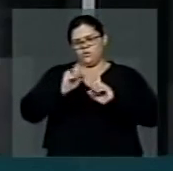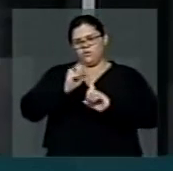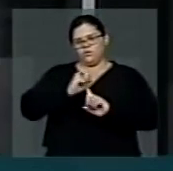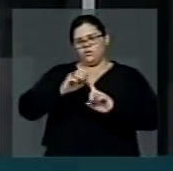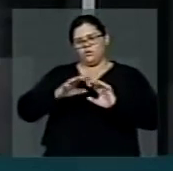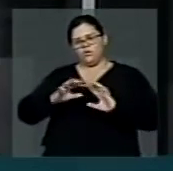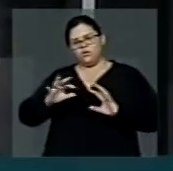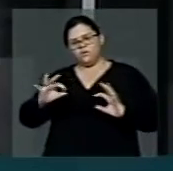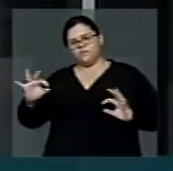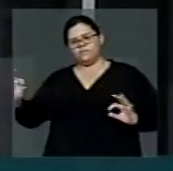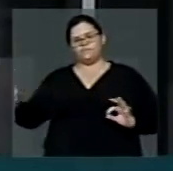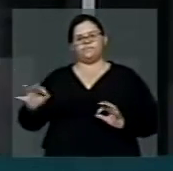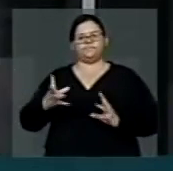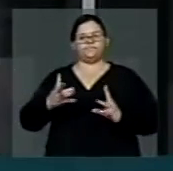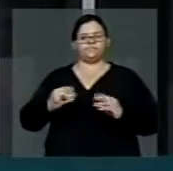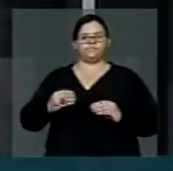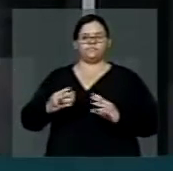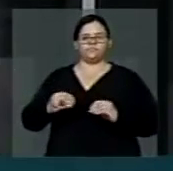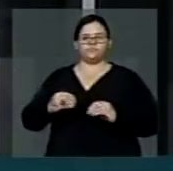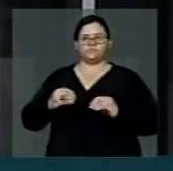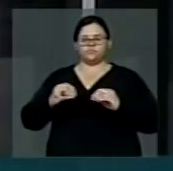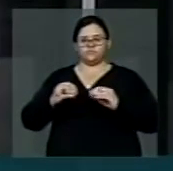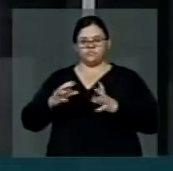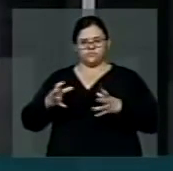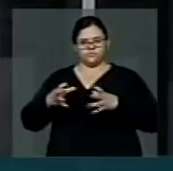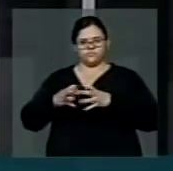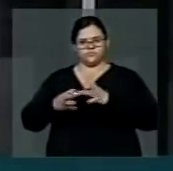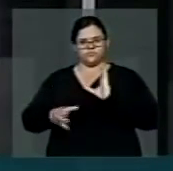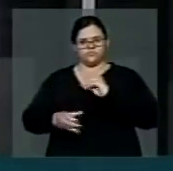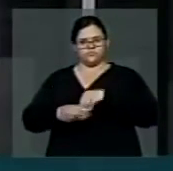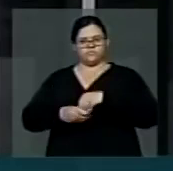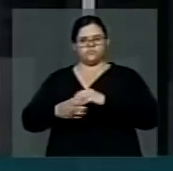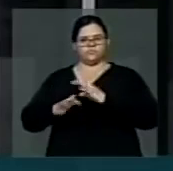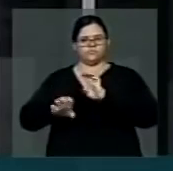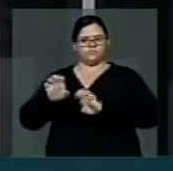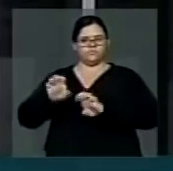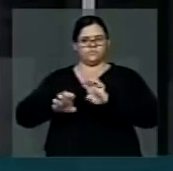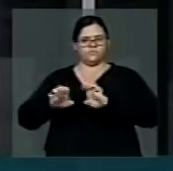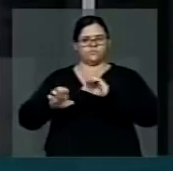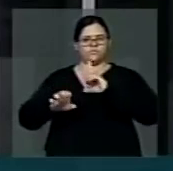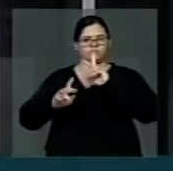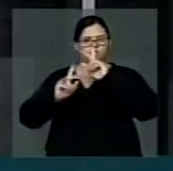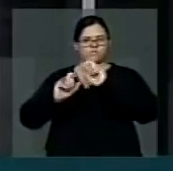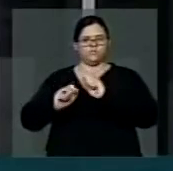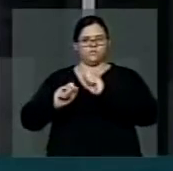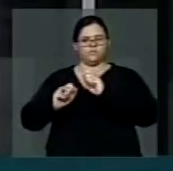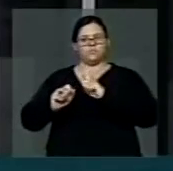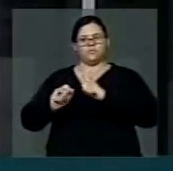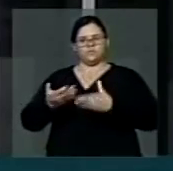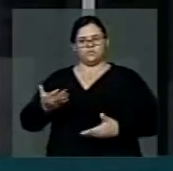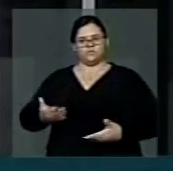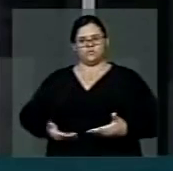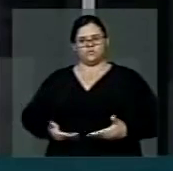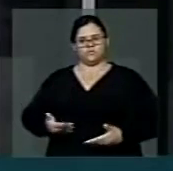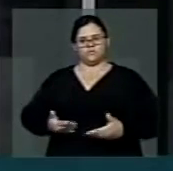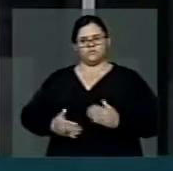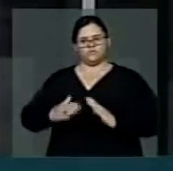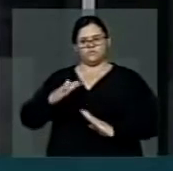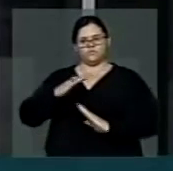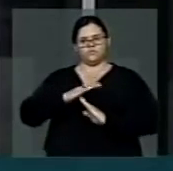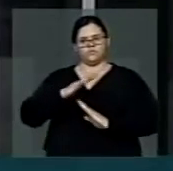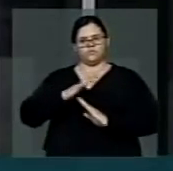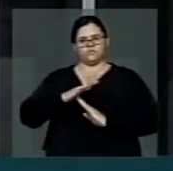distâncias oceânicas desses estridentes corporativismos interesseiros, quase sempre a serviço da delimitação